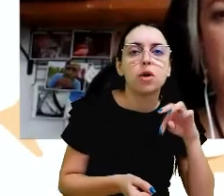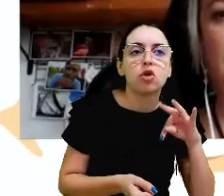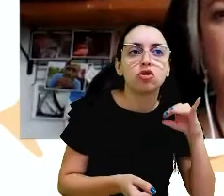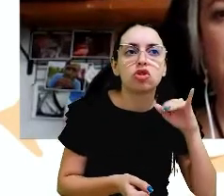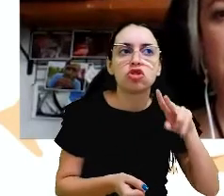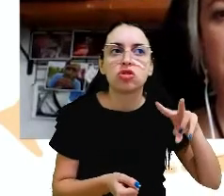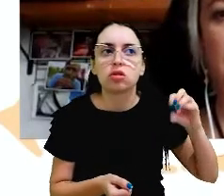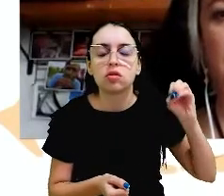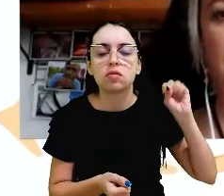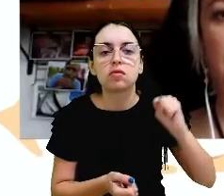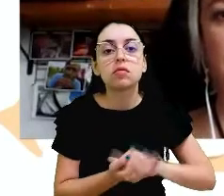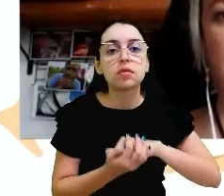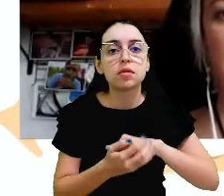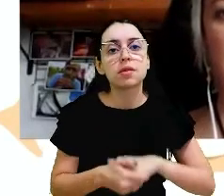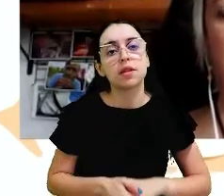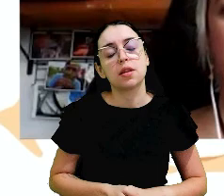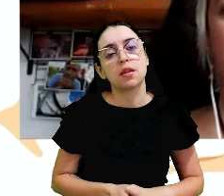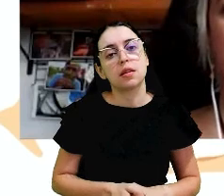acabam